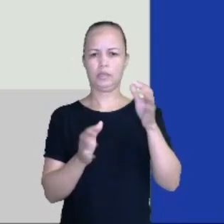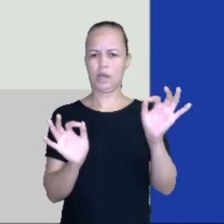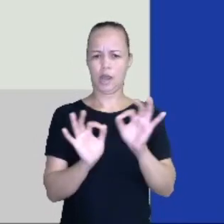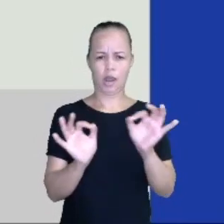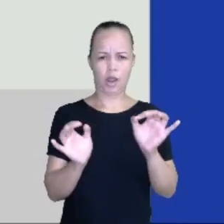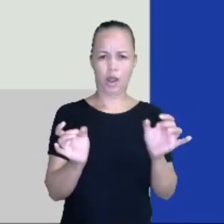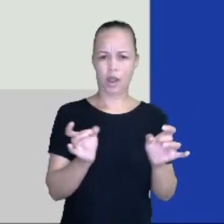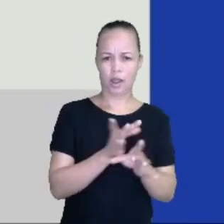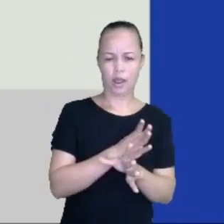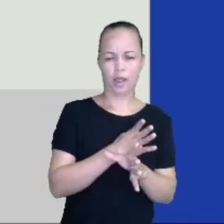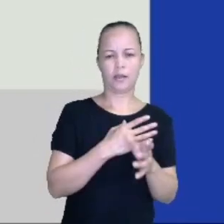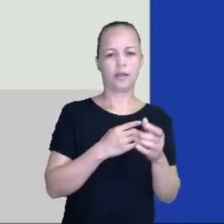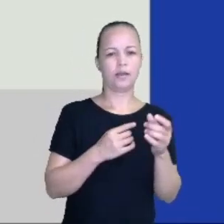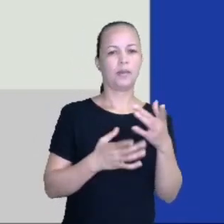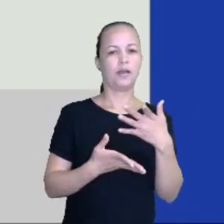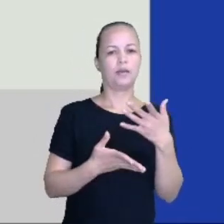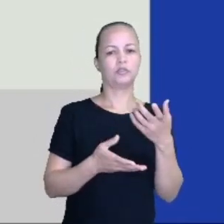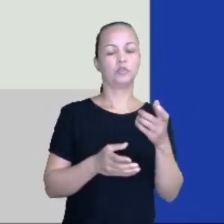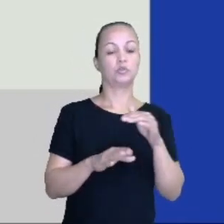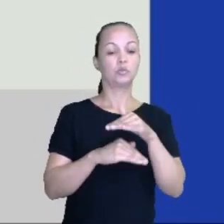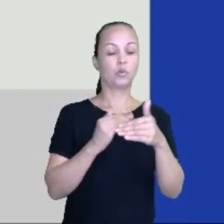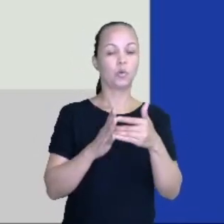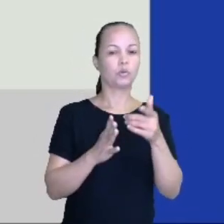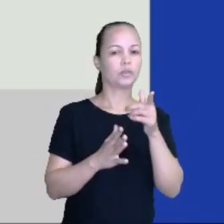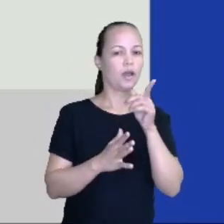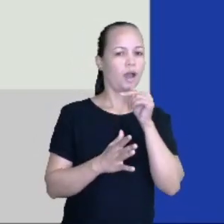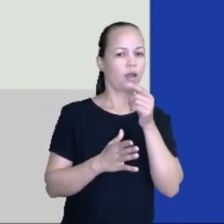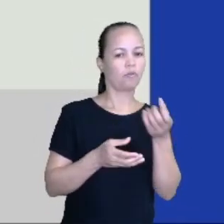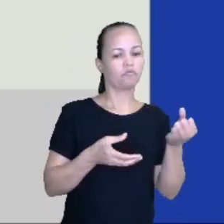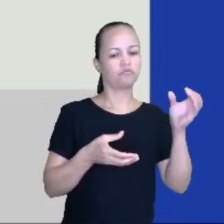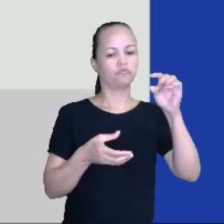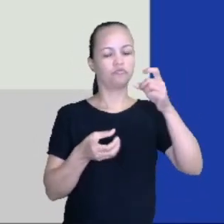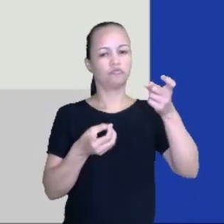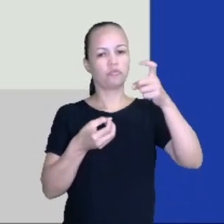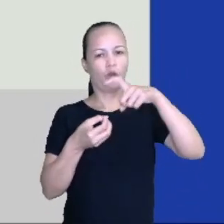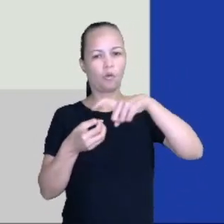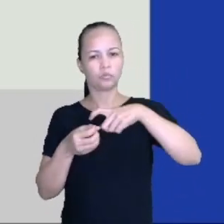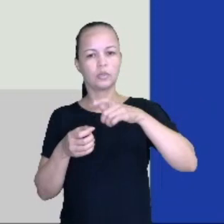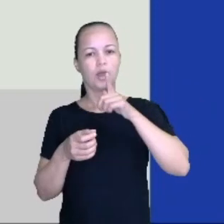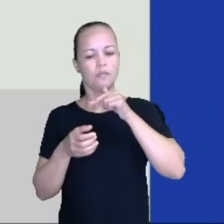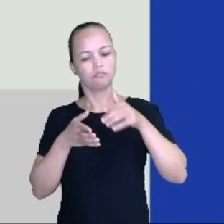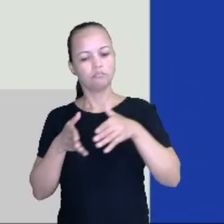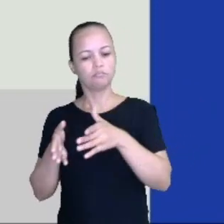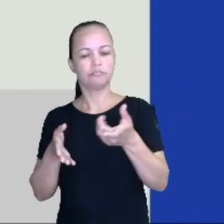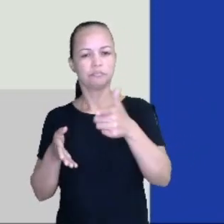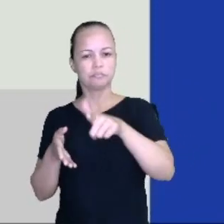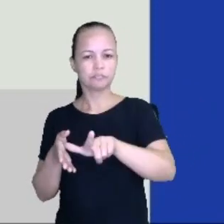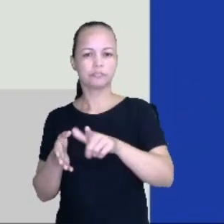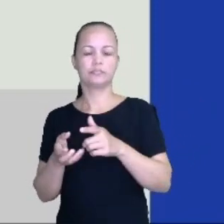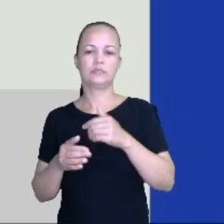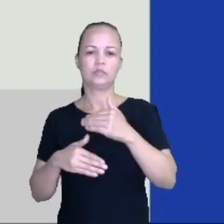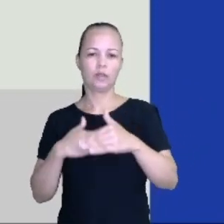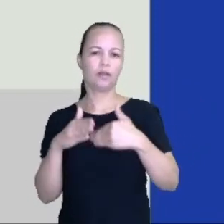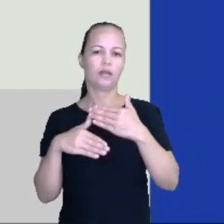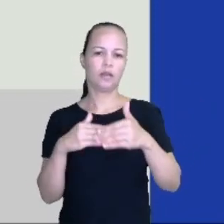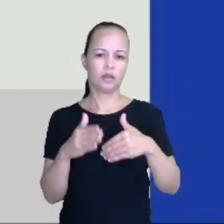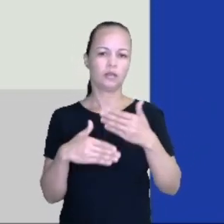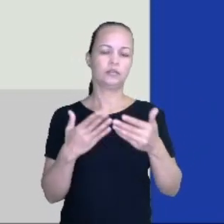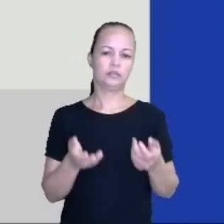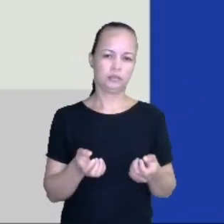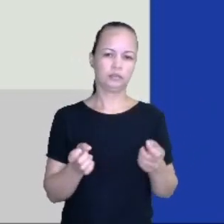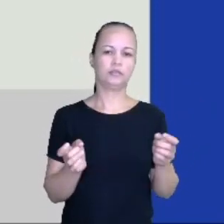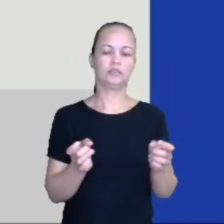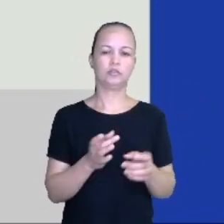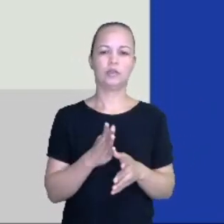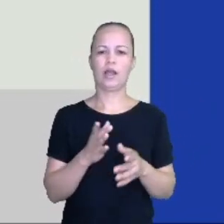a água acaba voltando para o rio, é o ciclo da água. Todos esses recursos se renovam, por mais que a gente